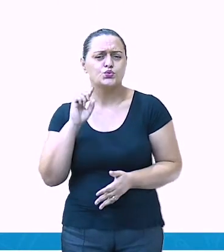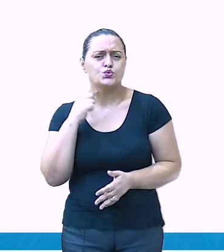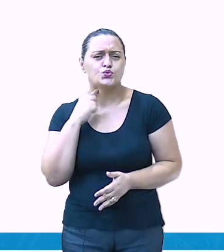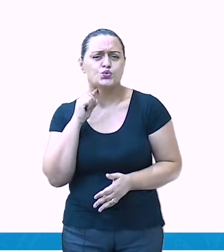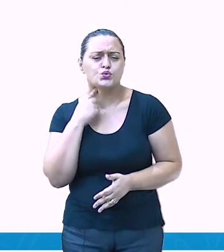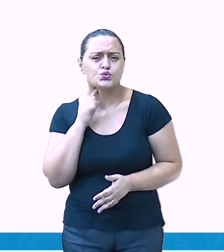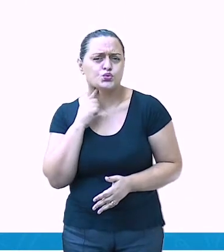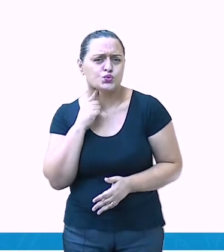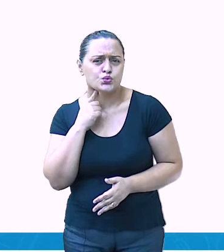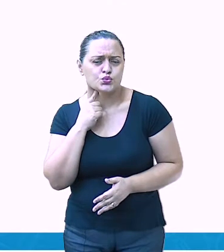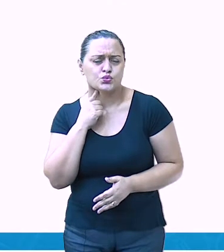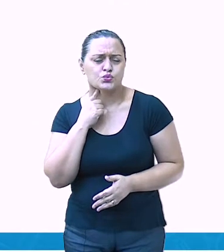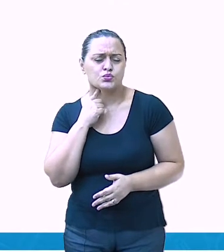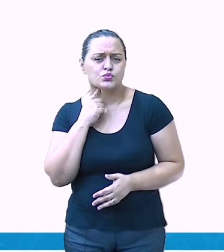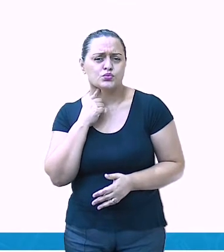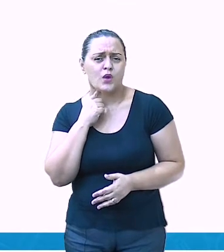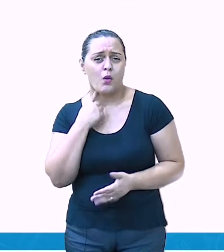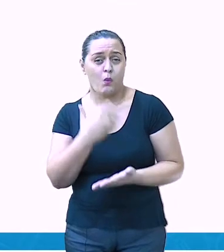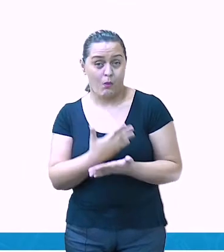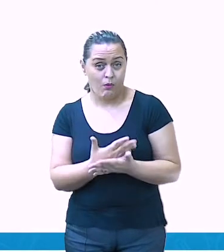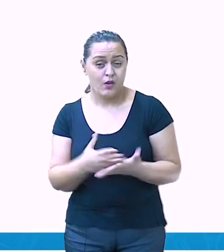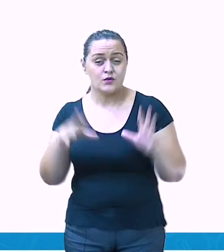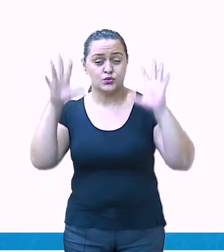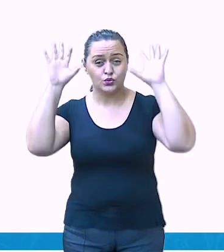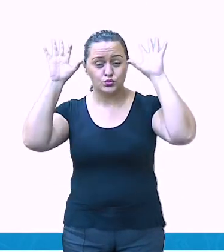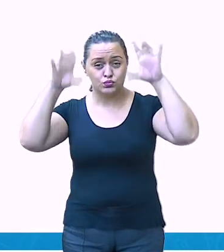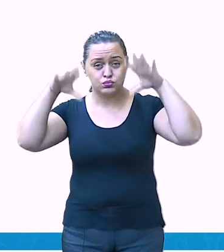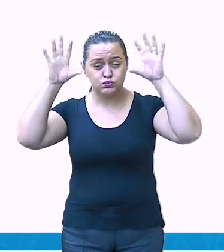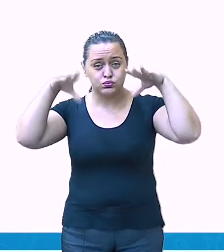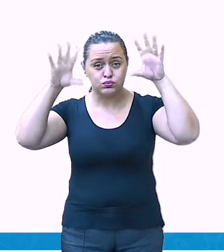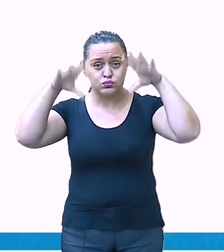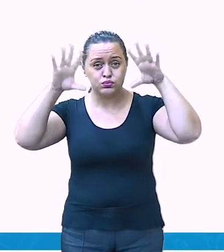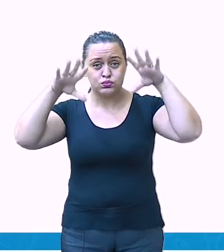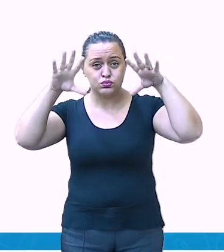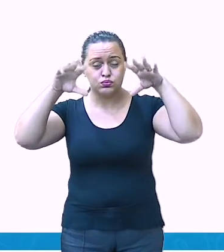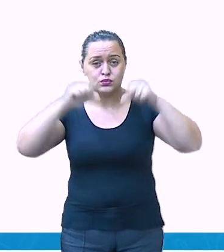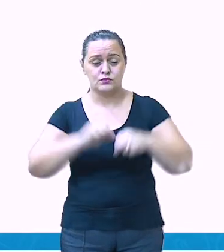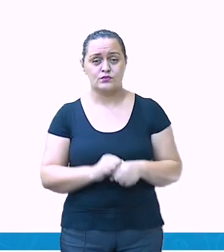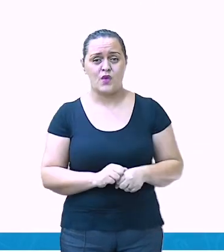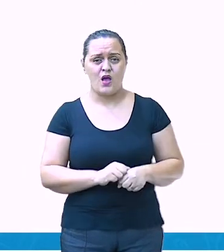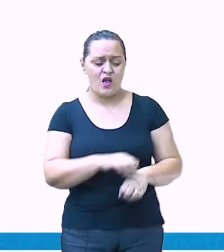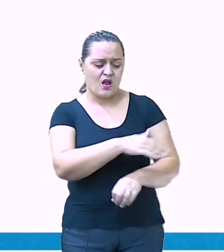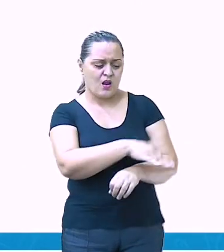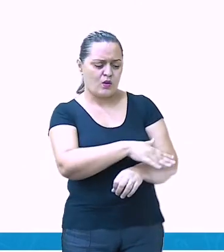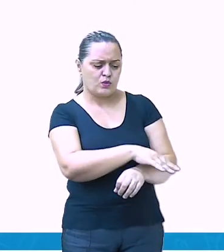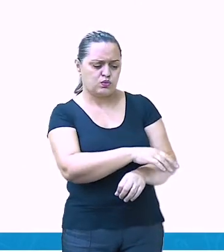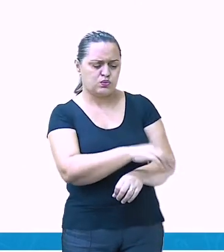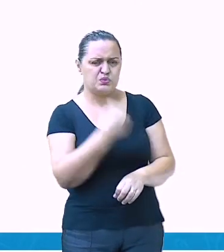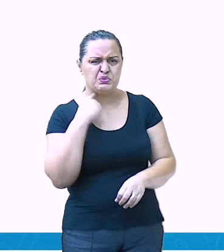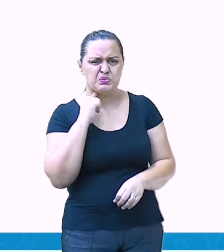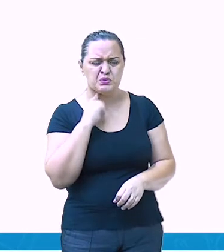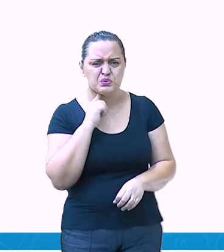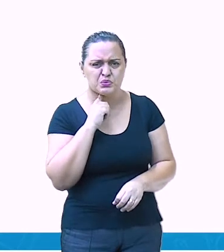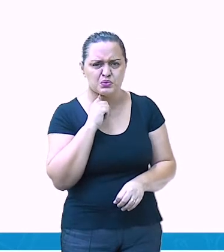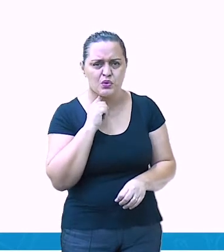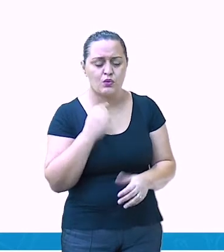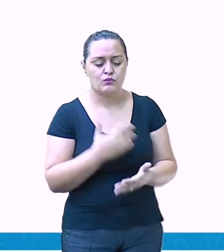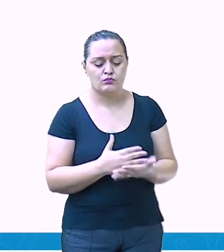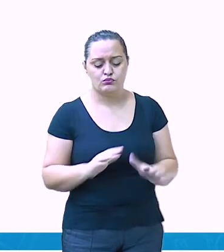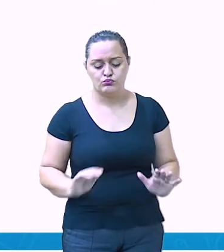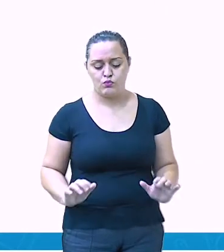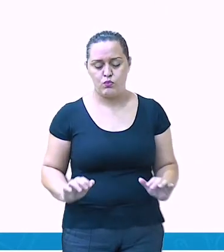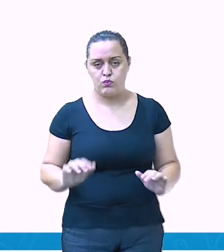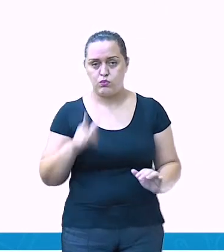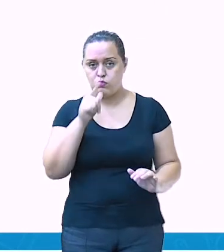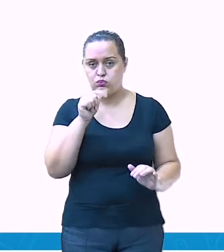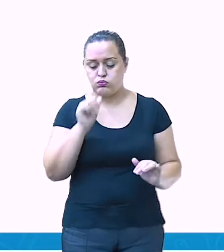uma chuva muito intensa. Essa galeria enche, nós vamos ter os alagamentos.